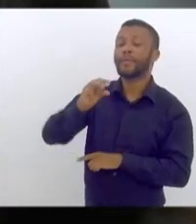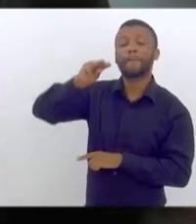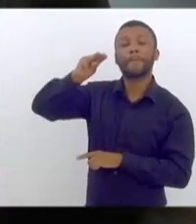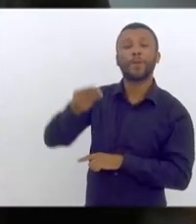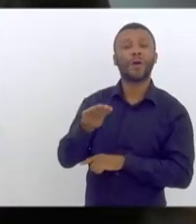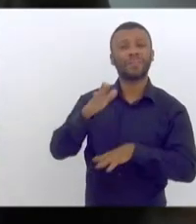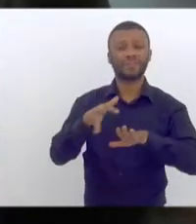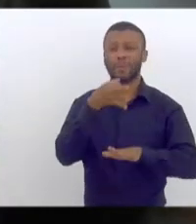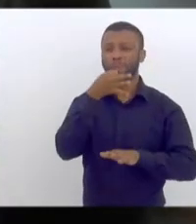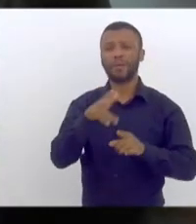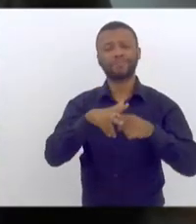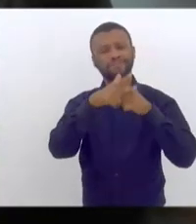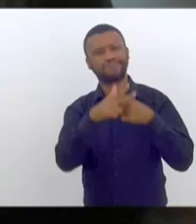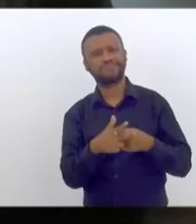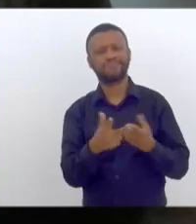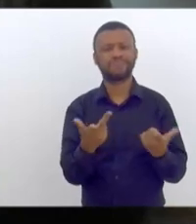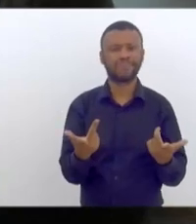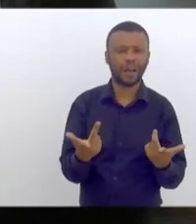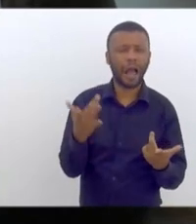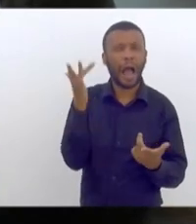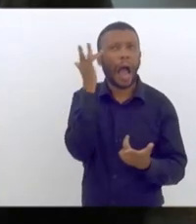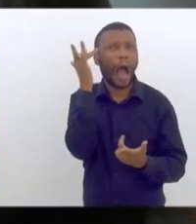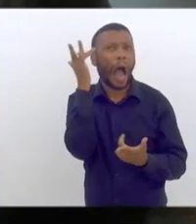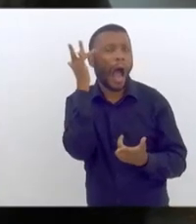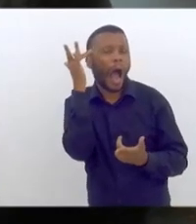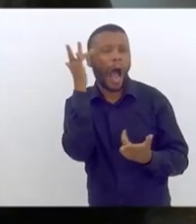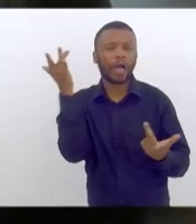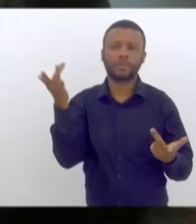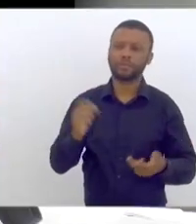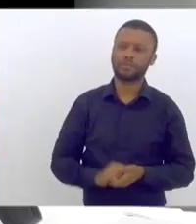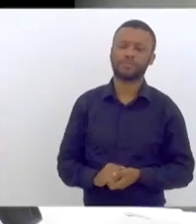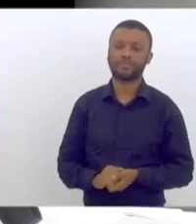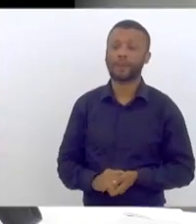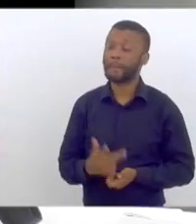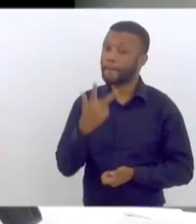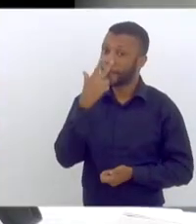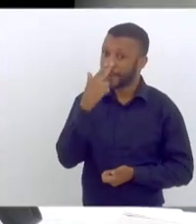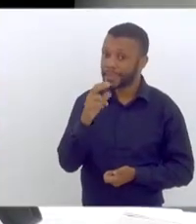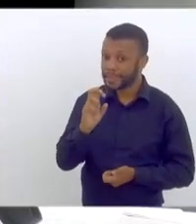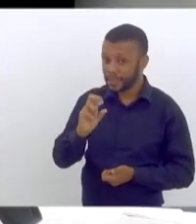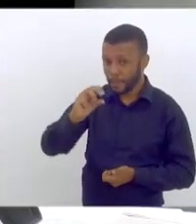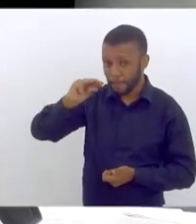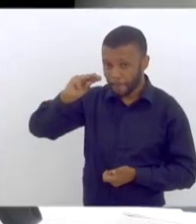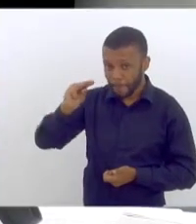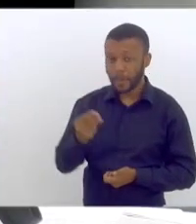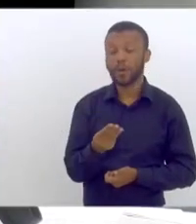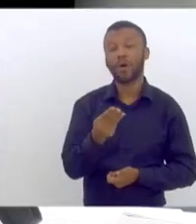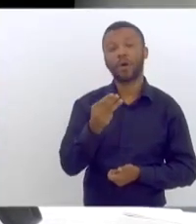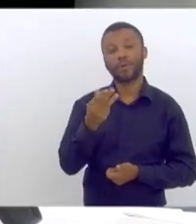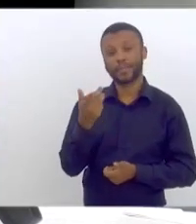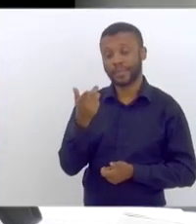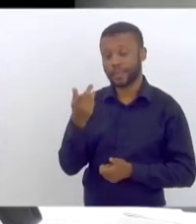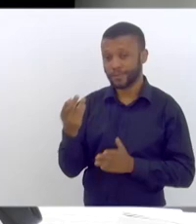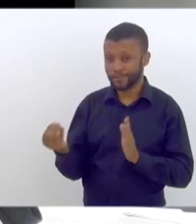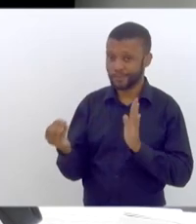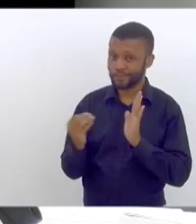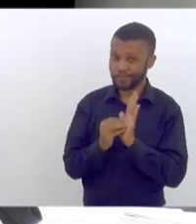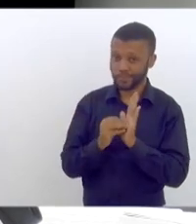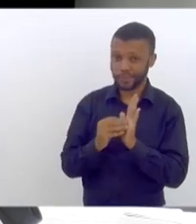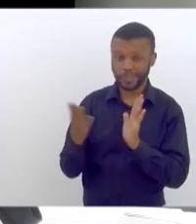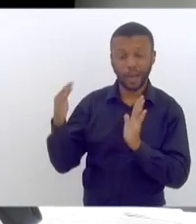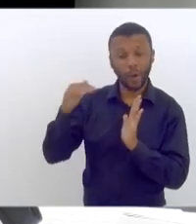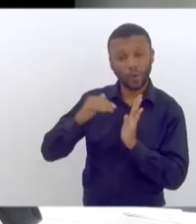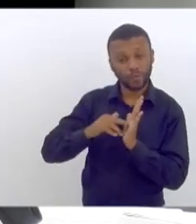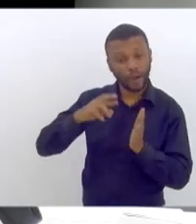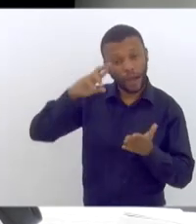emendas aqui dos deputados astrologia é Salvo engano esses cinco milhões eles Entraram na última revisão dessa lei que foi